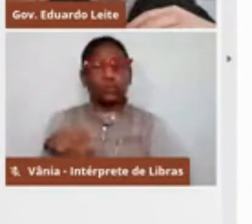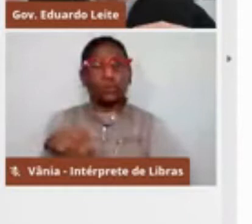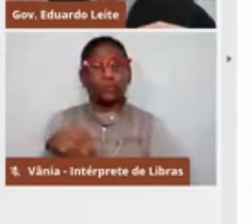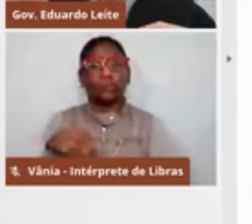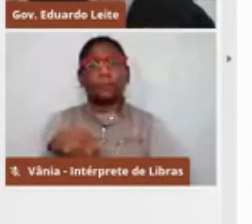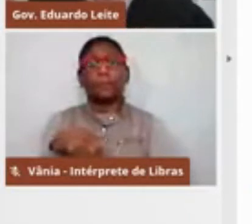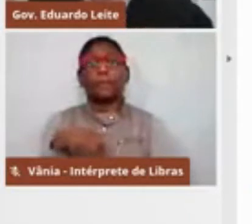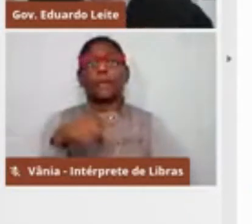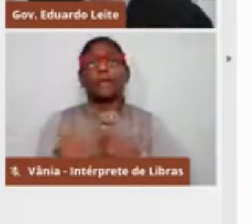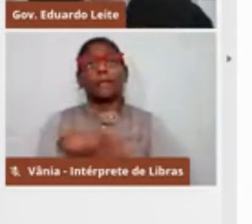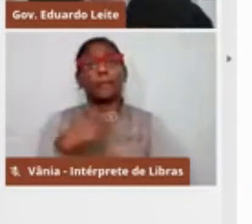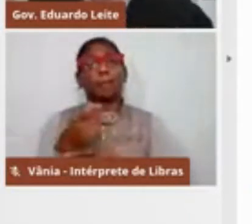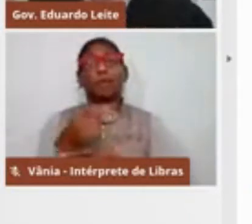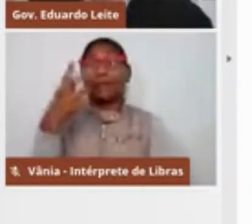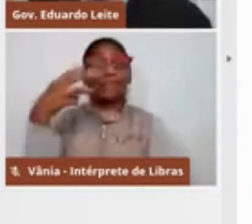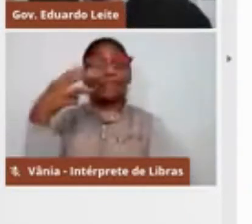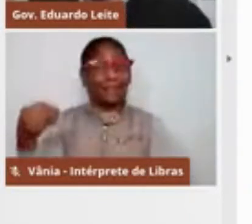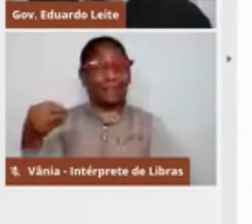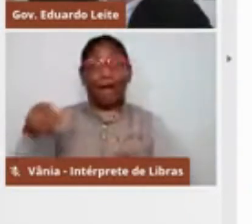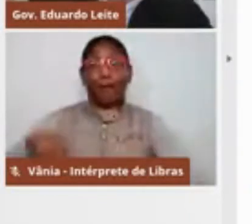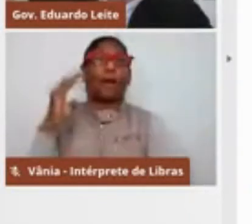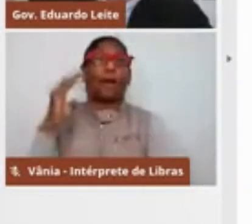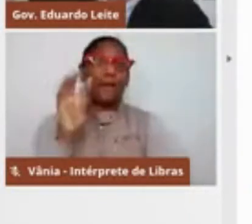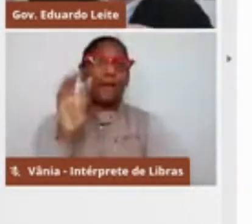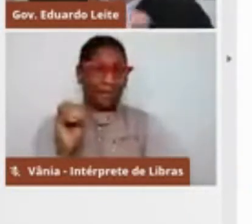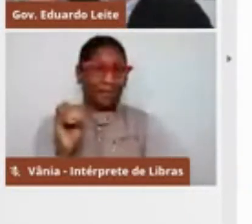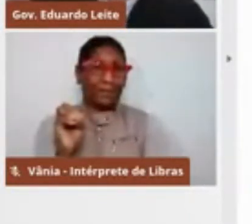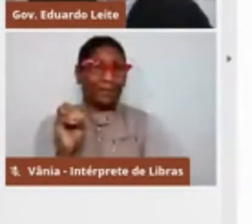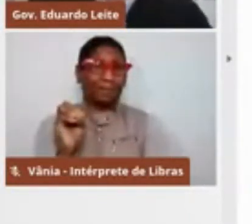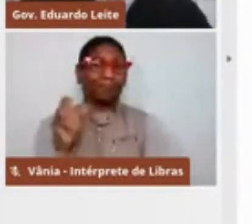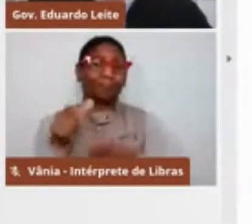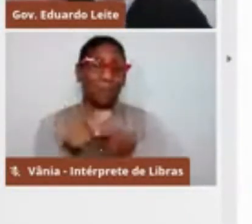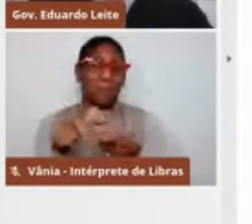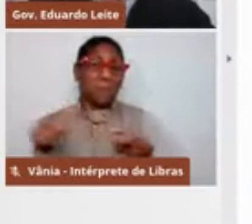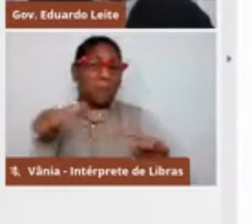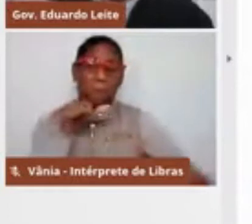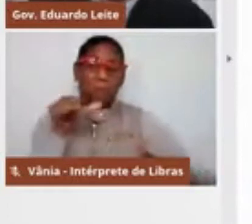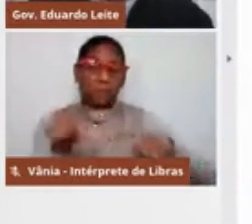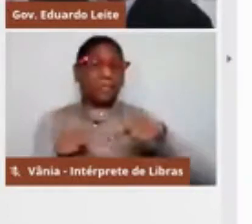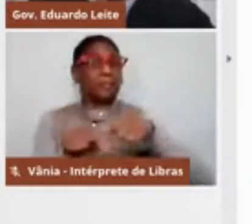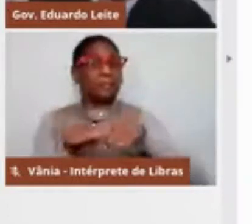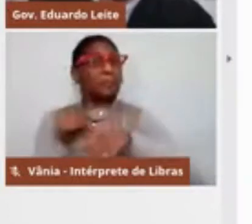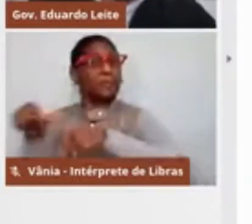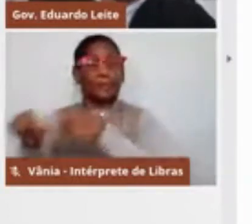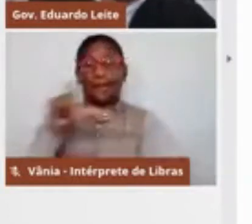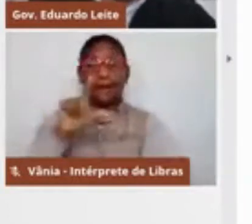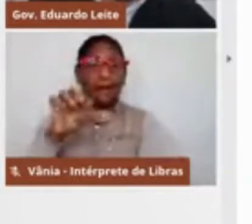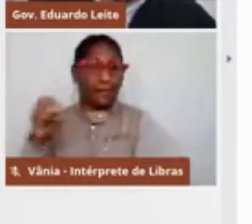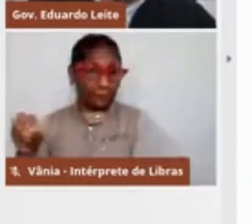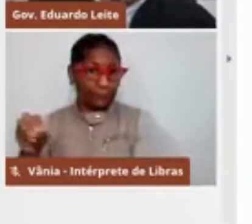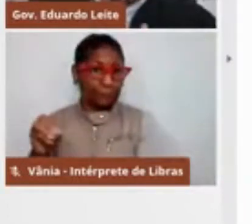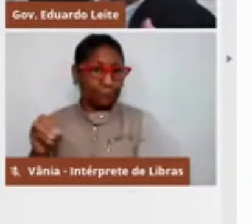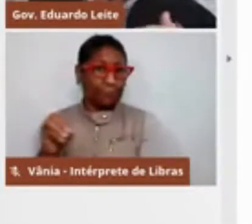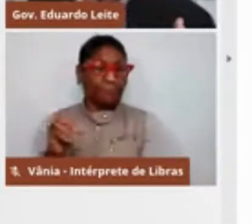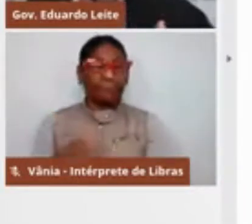julho foi a 30, agora está de 40, então houve mudança por patamares, mas sem obedecer